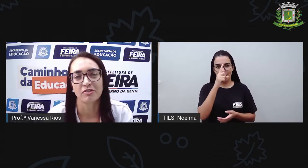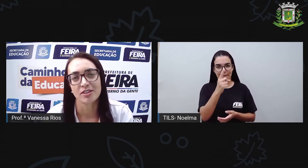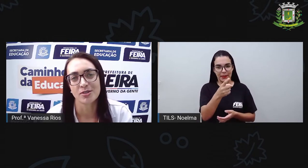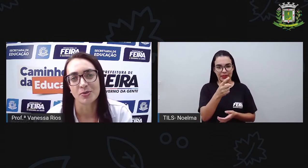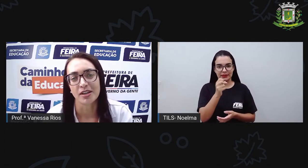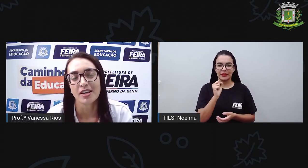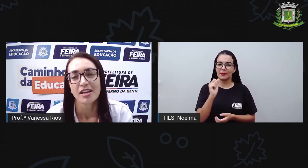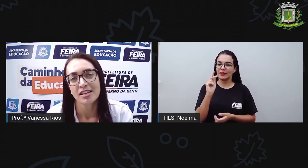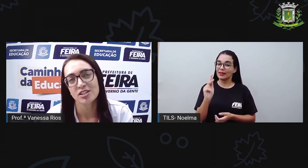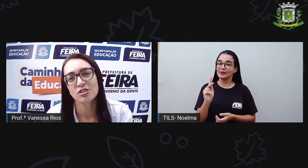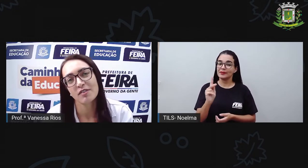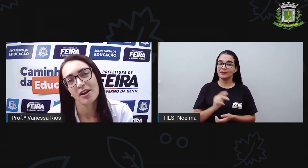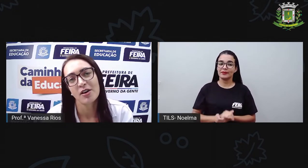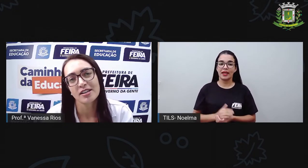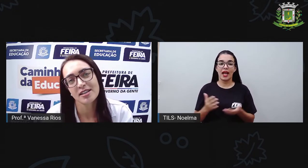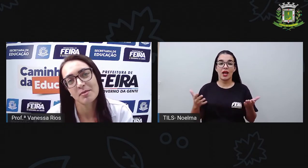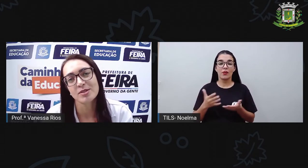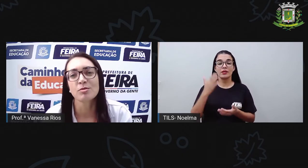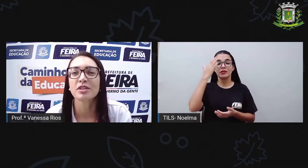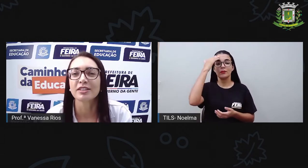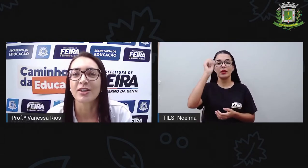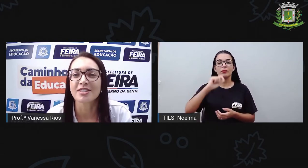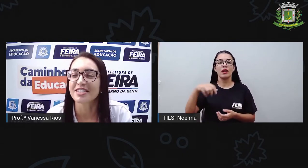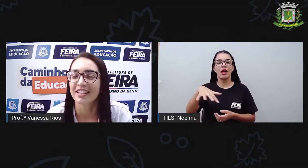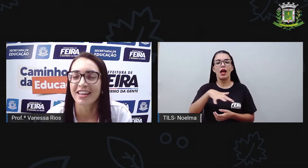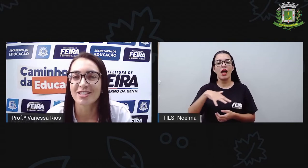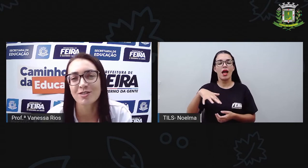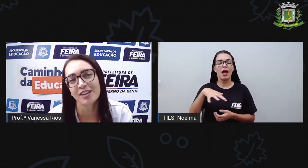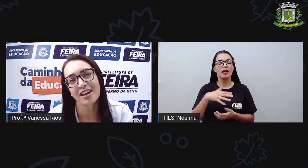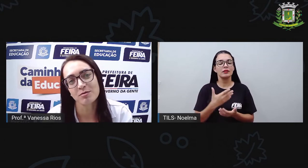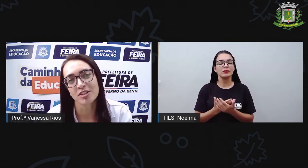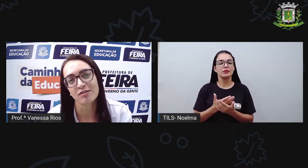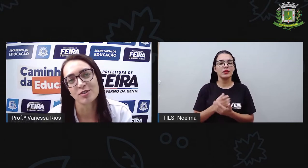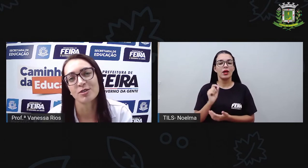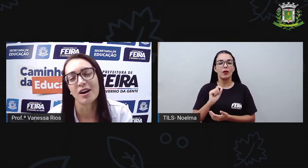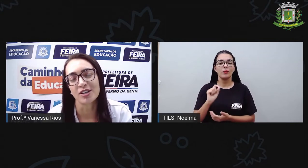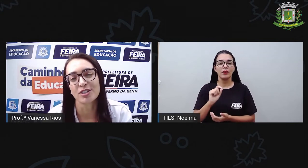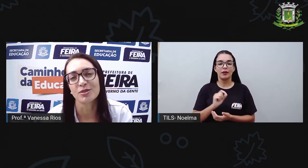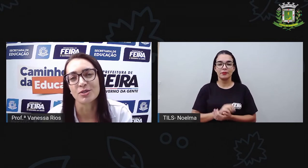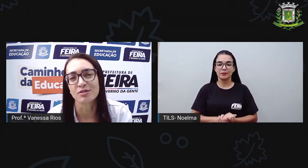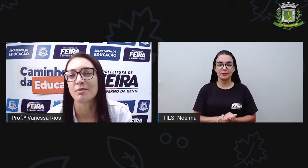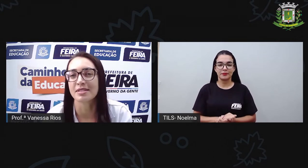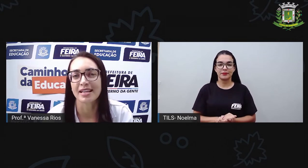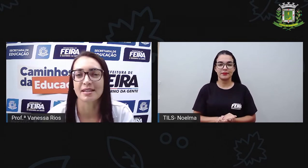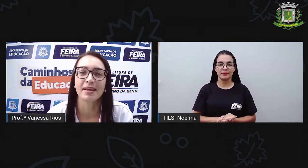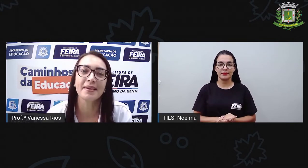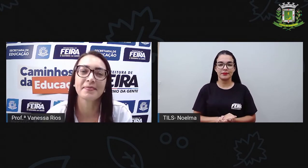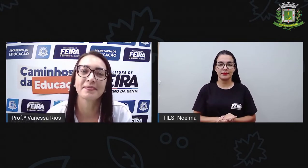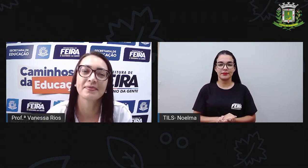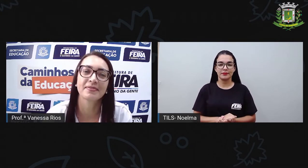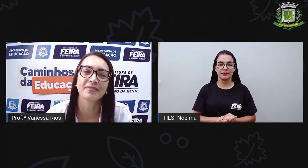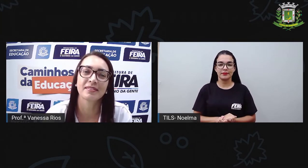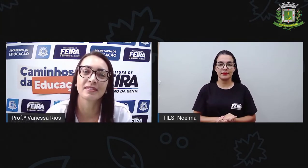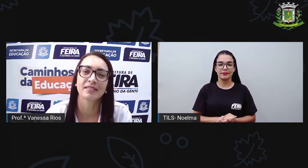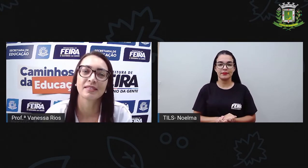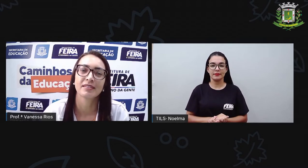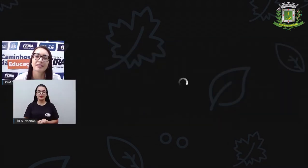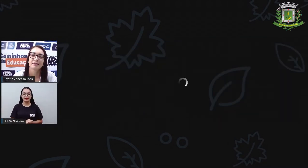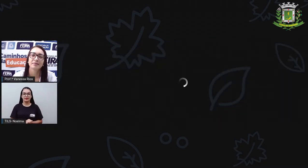sua professora. E a gente vai agora saber sobre o que nós estudaremos na videoaula de hoje. Vamos lá saber?